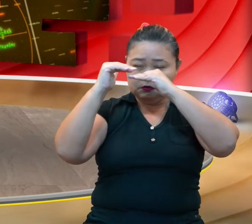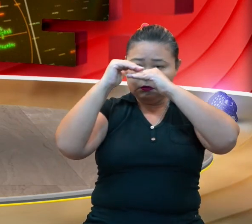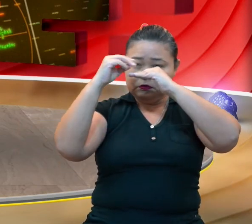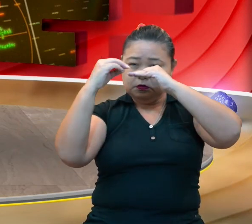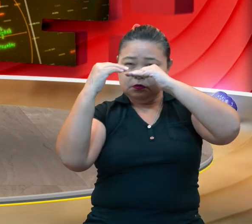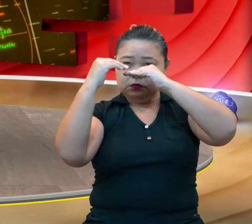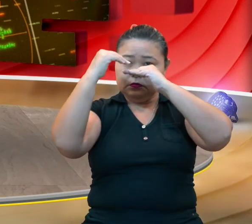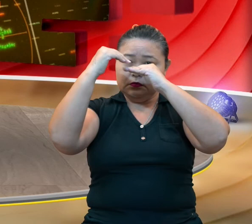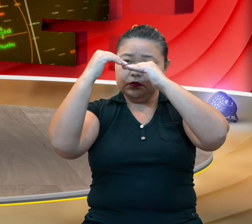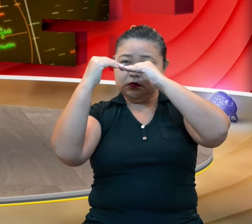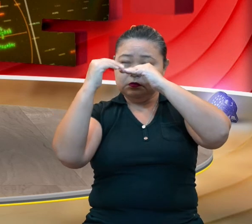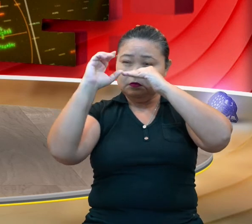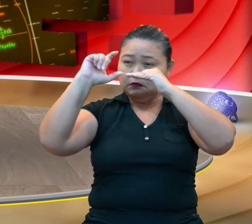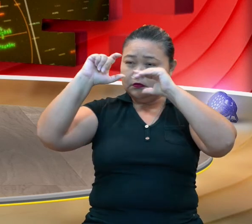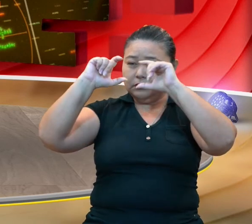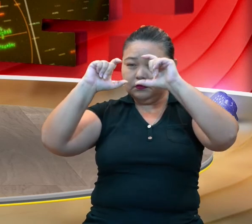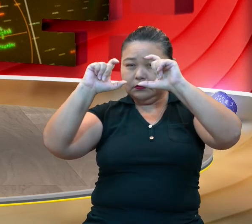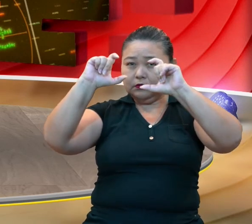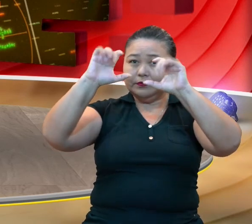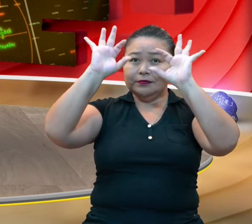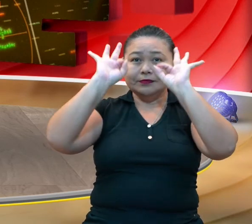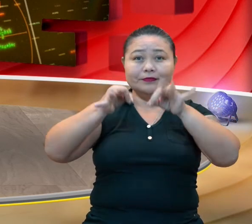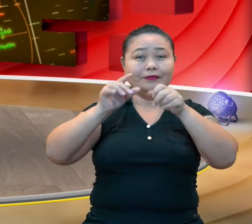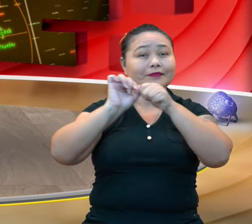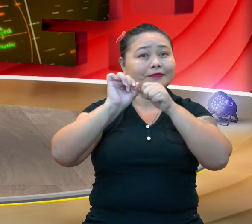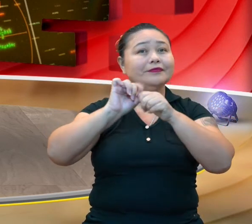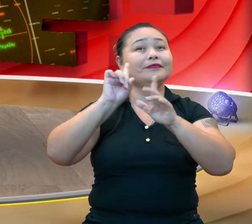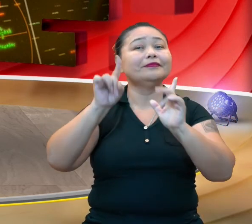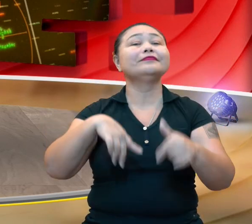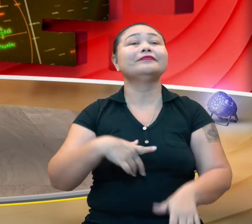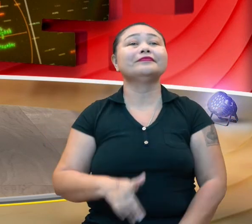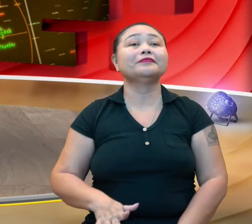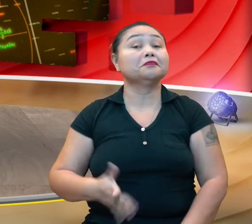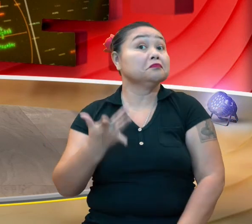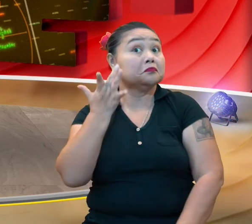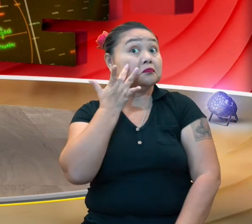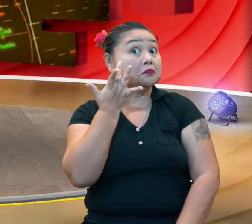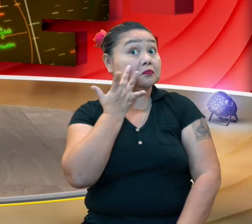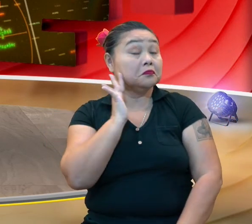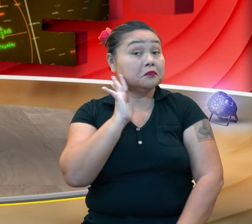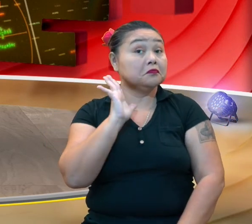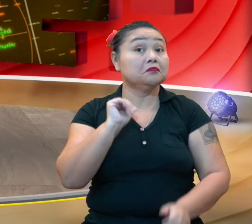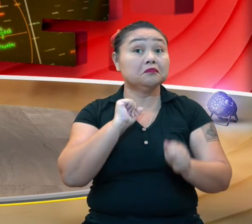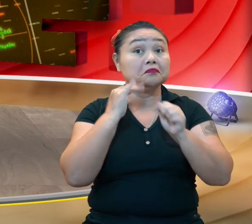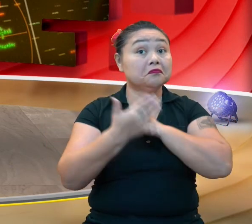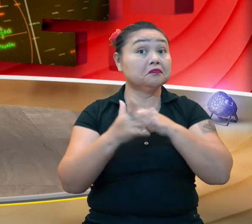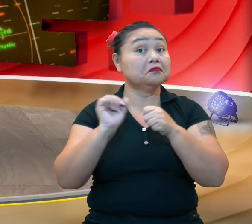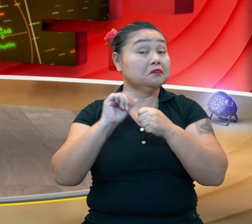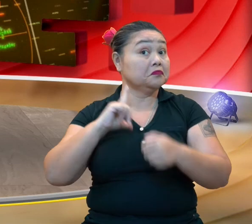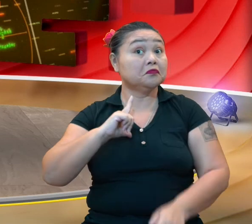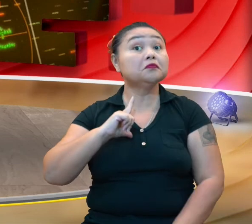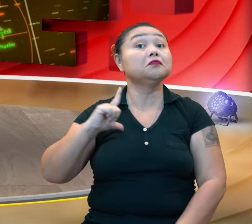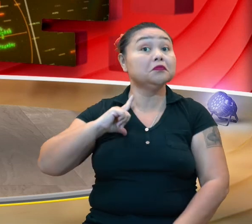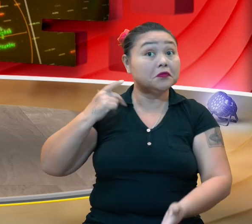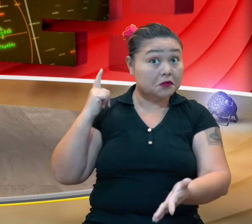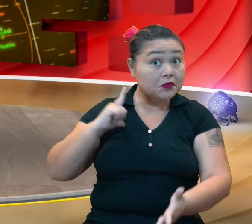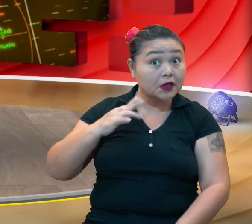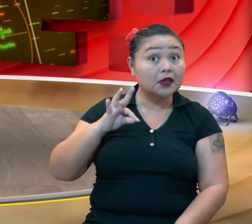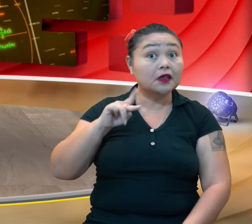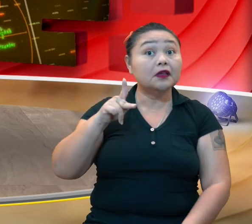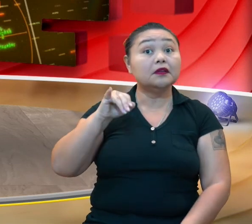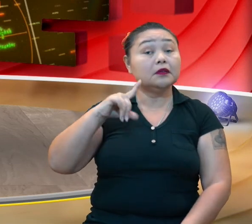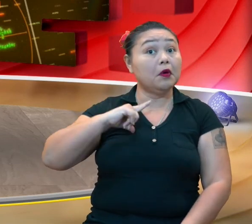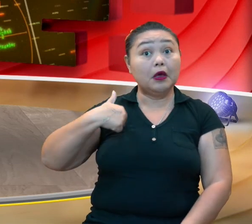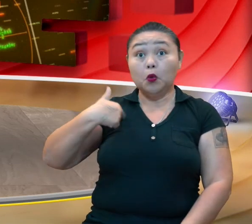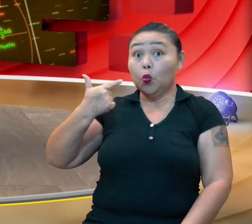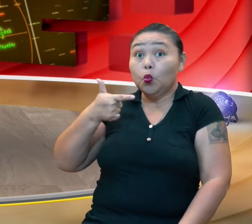você vai arrumando para ficar certinho. Não sei. Tem. Mas na pandemia todo mundo tem tripé, mas eu não tenho. Você não tem? Não, eu